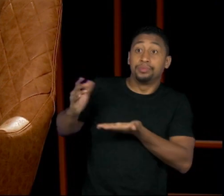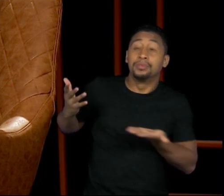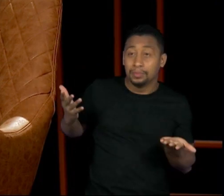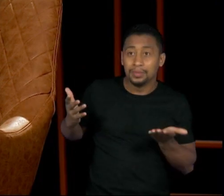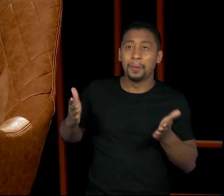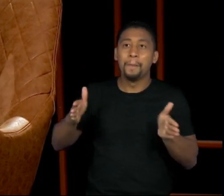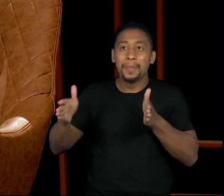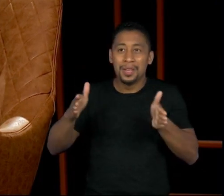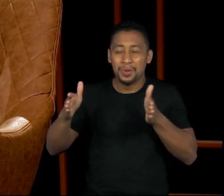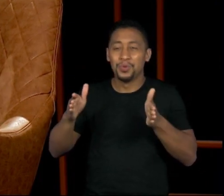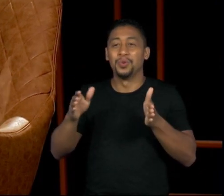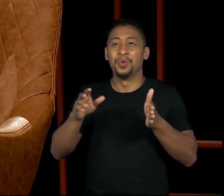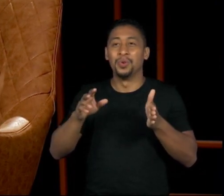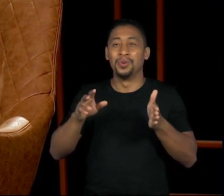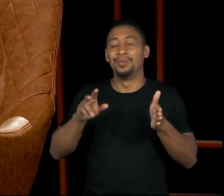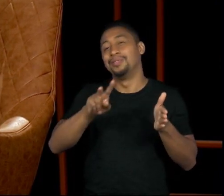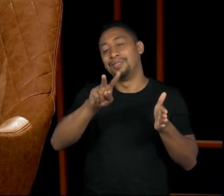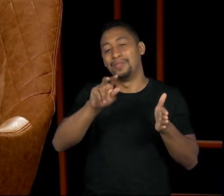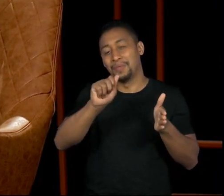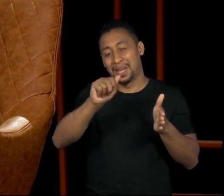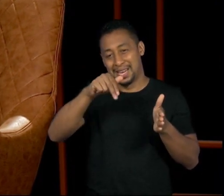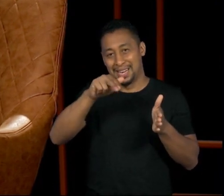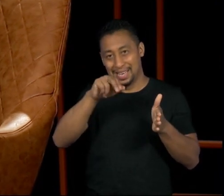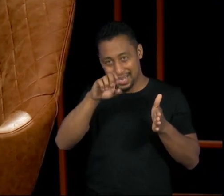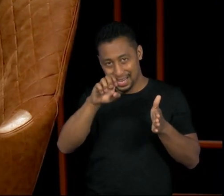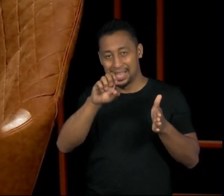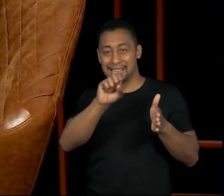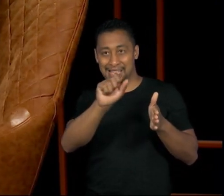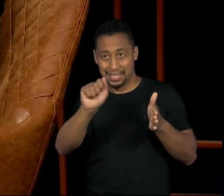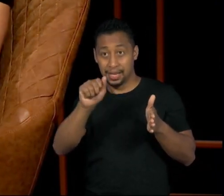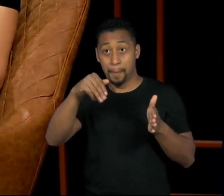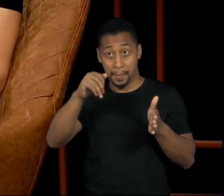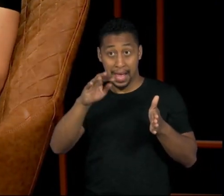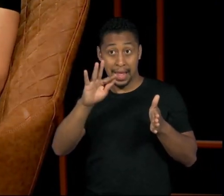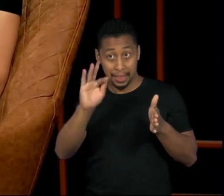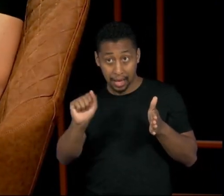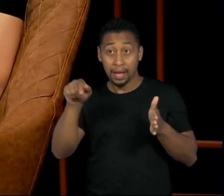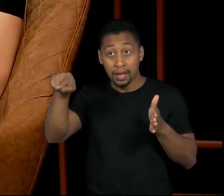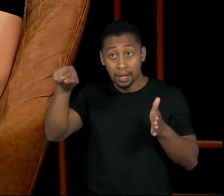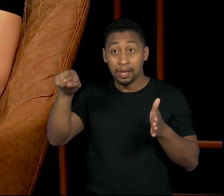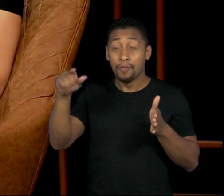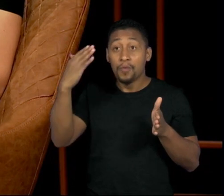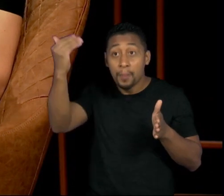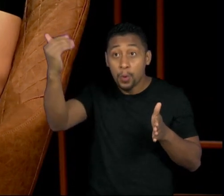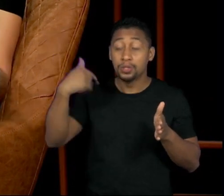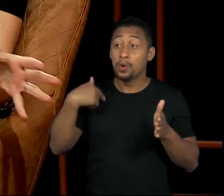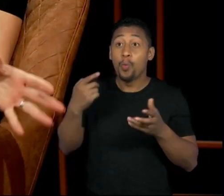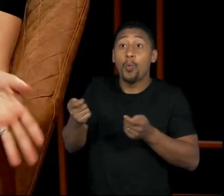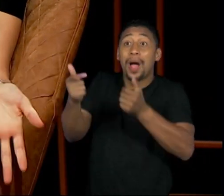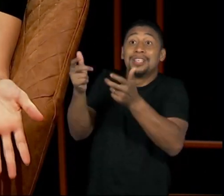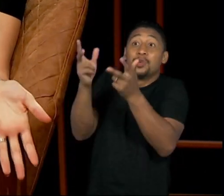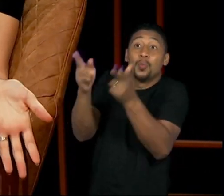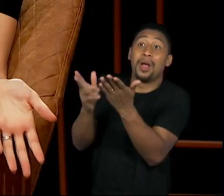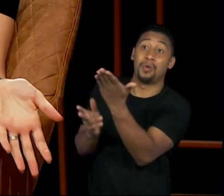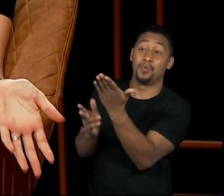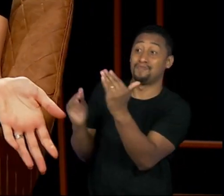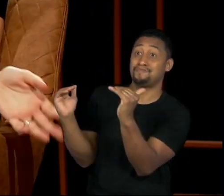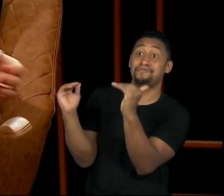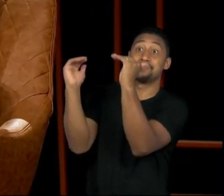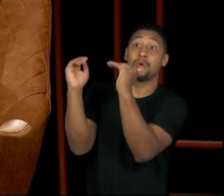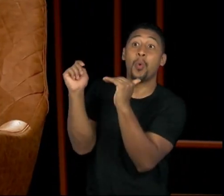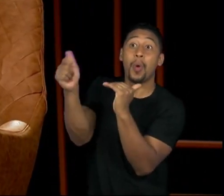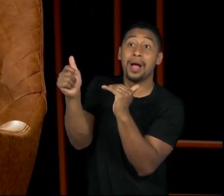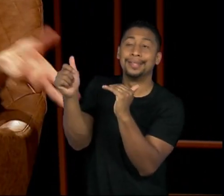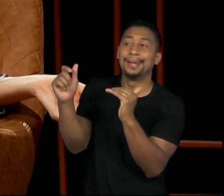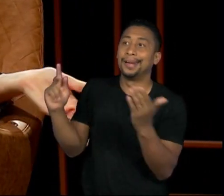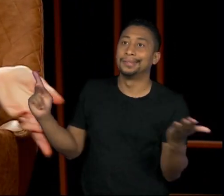eles me consideravam a próxima cantora que ia, enfim, alcançar um sucesso grande. Deu tudo errado, porque eu comecei